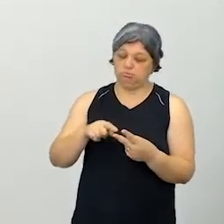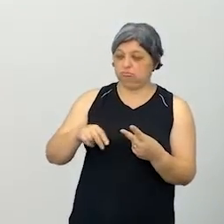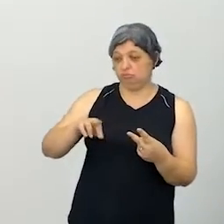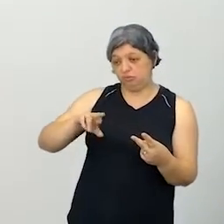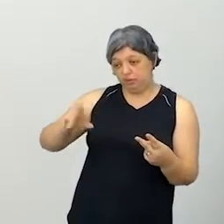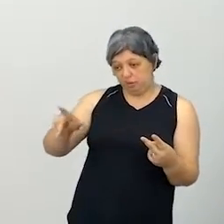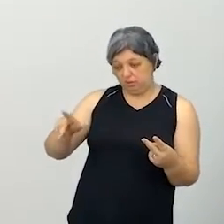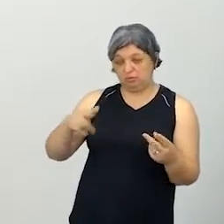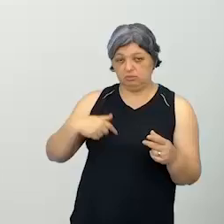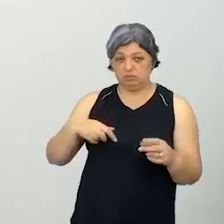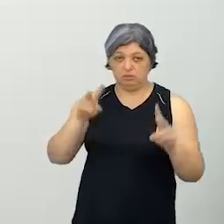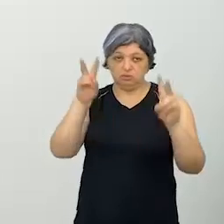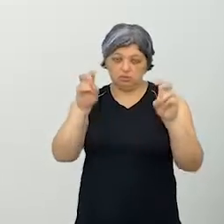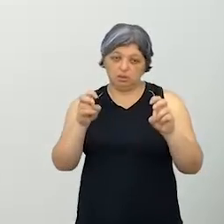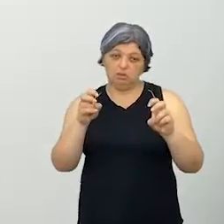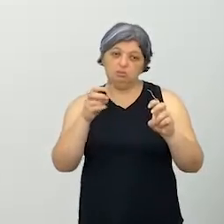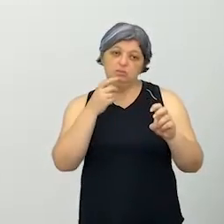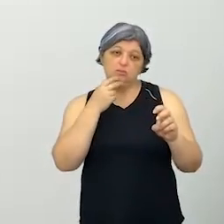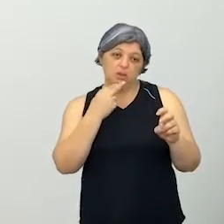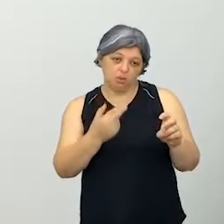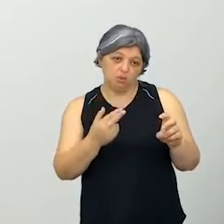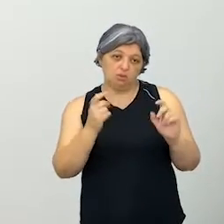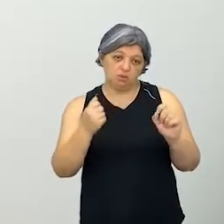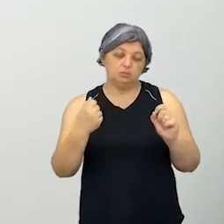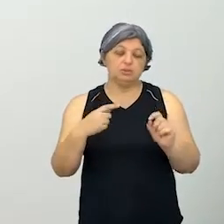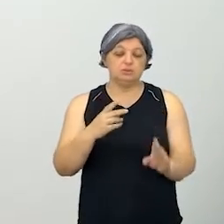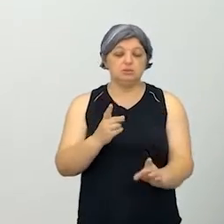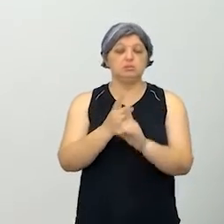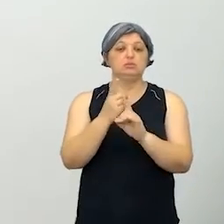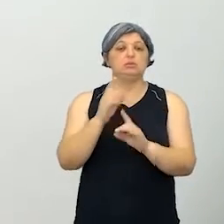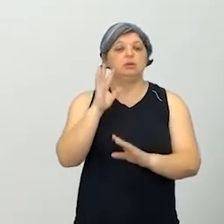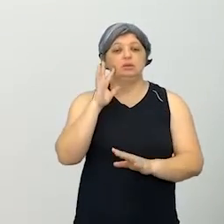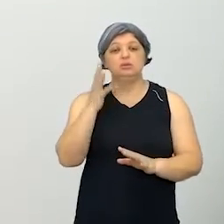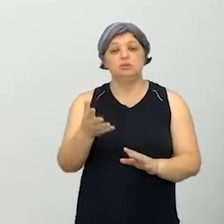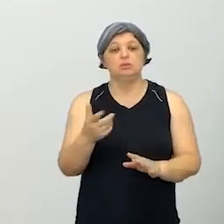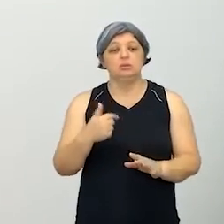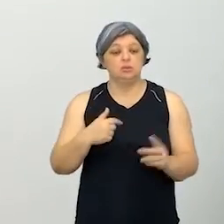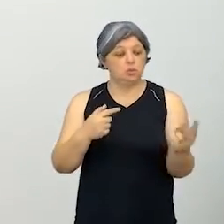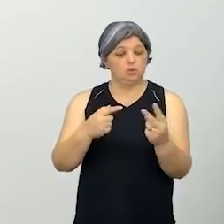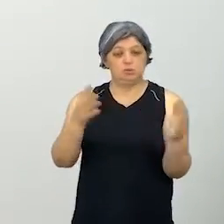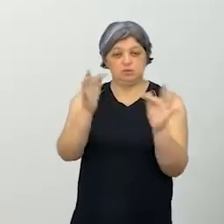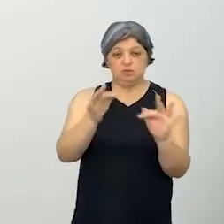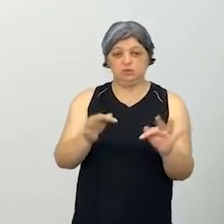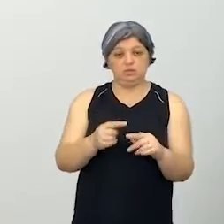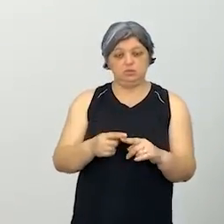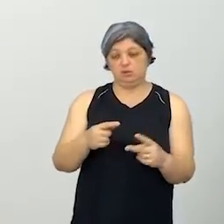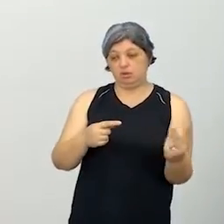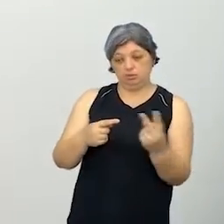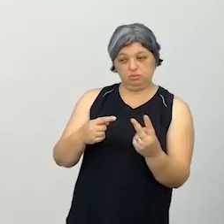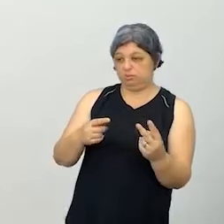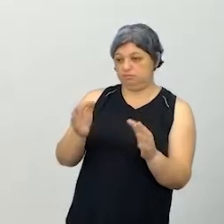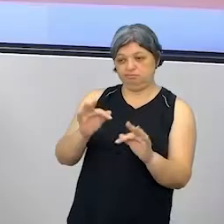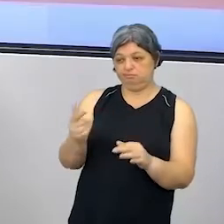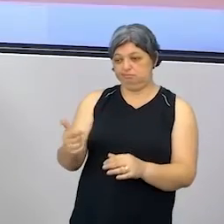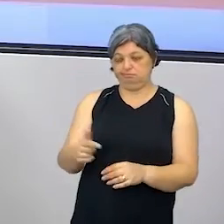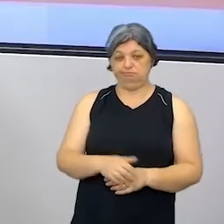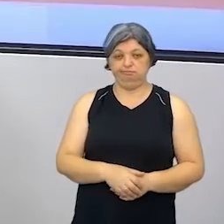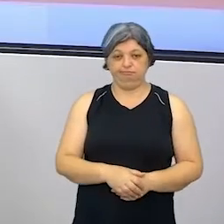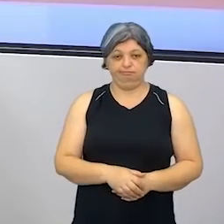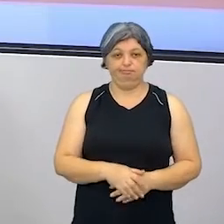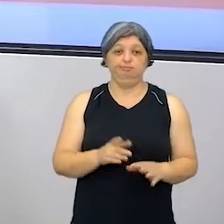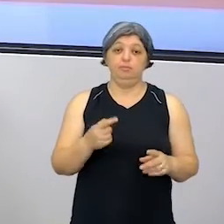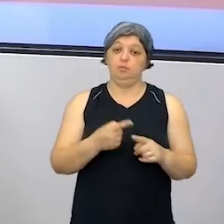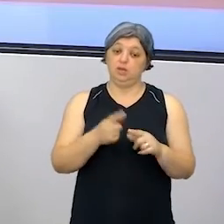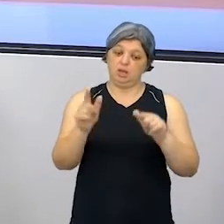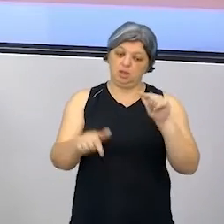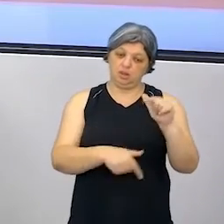do título e nós precisamos encontrar uma solução que os dois fiquem felizes, porque nós não estamos felizes. Afinal de contas, o trabalho é